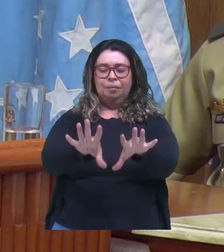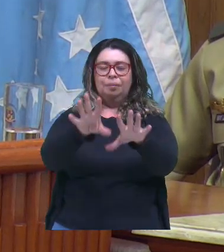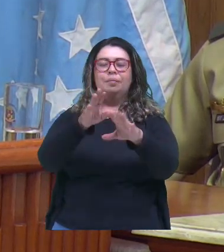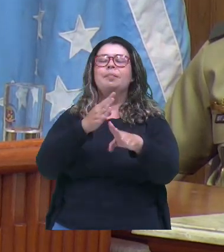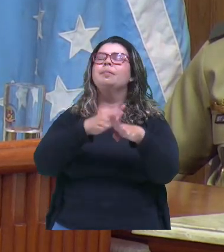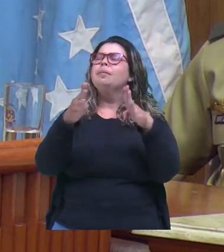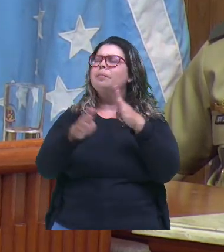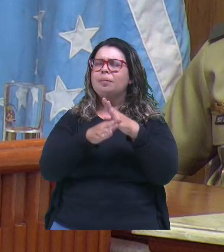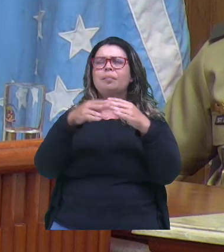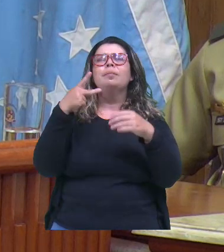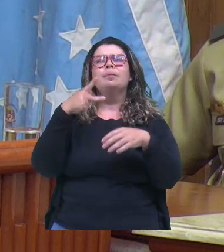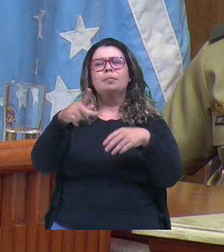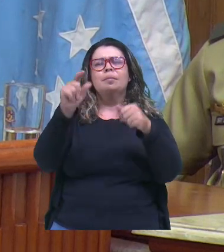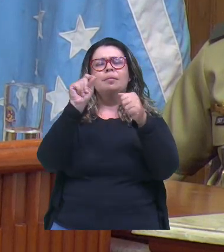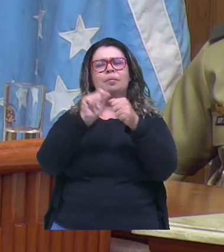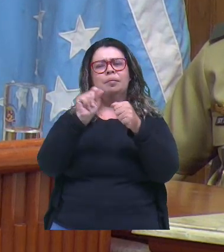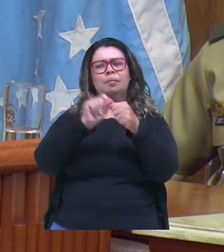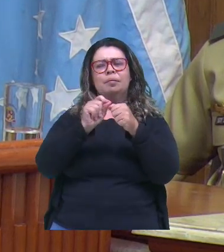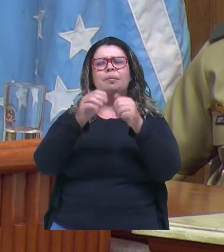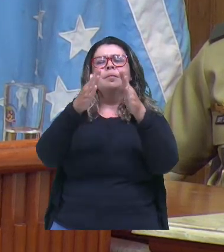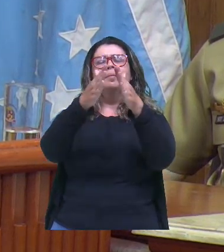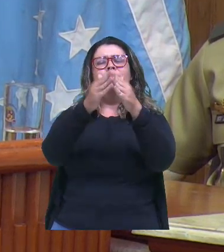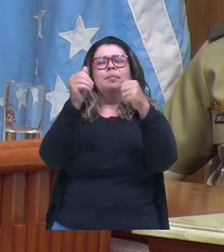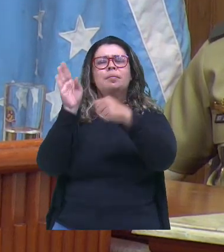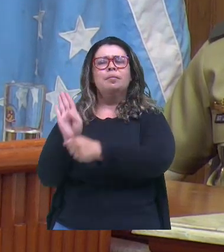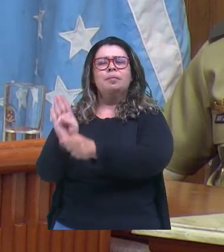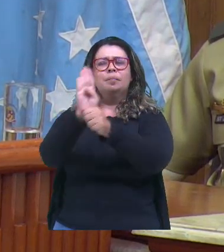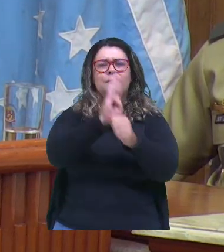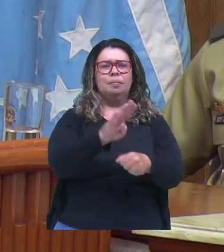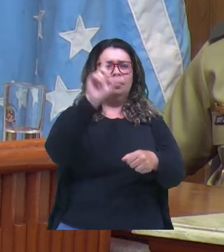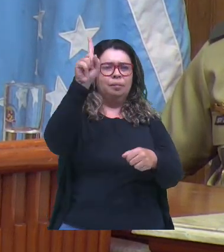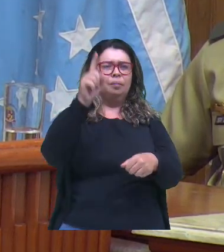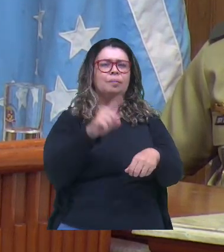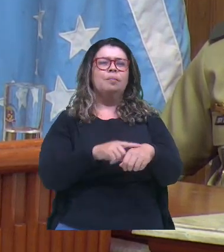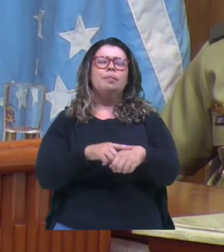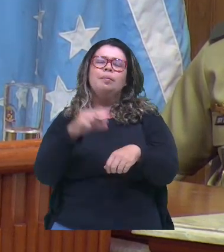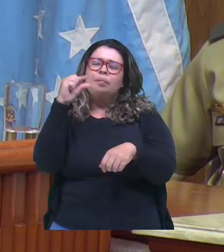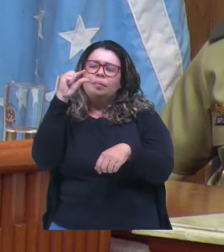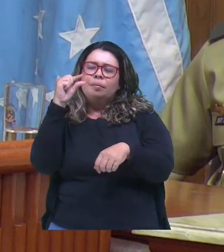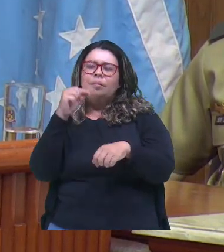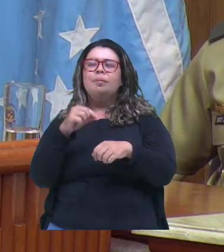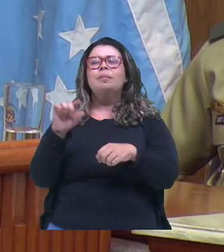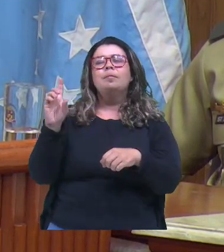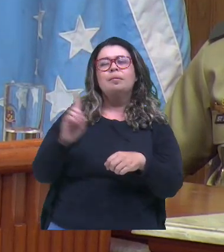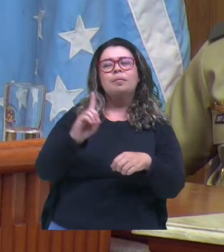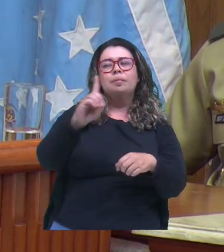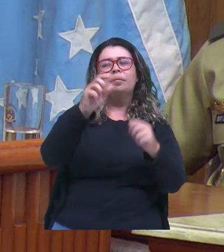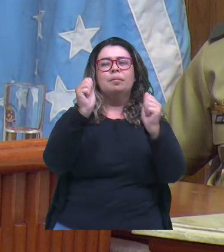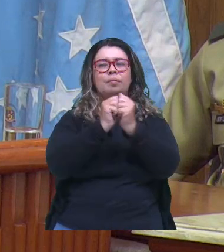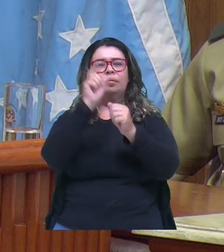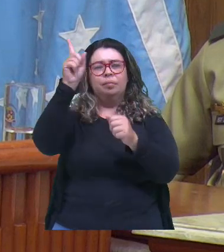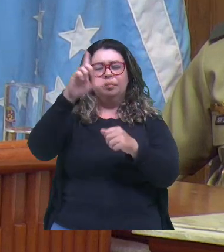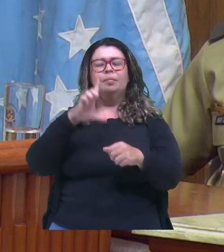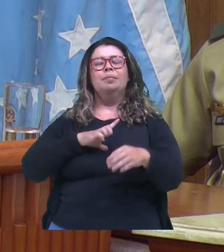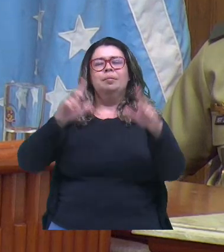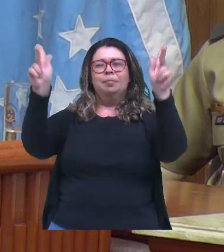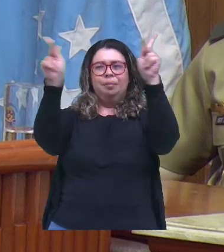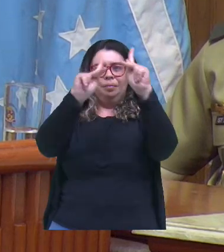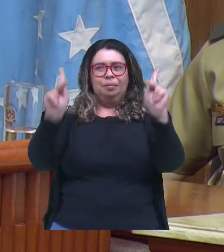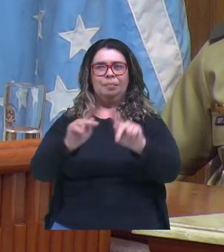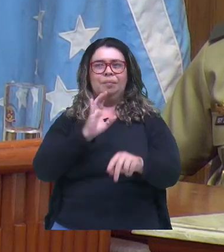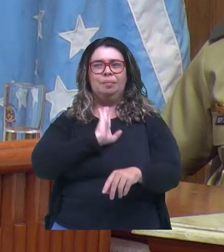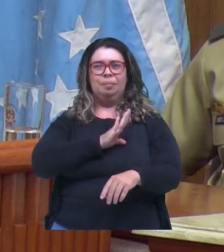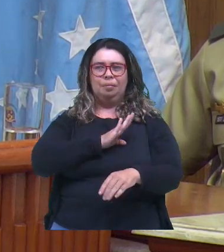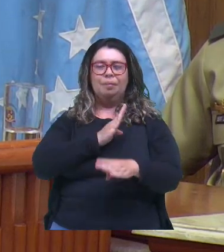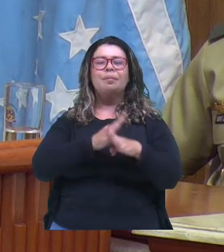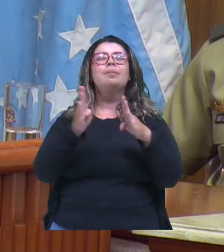fazer, peça a bênção, a proteção de Deus, o seu minuto a sós com Deus, pode ter certeza que você vai ter paz no coração e tudo que você